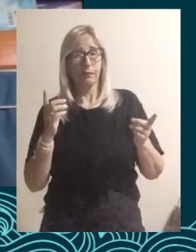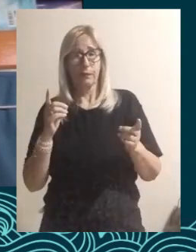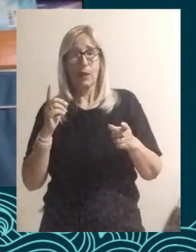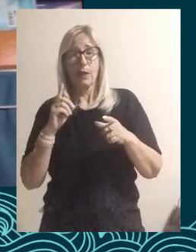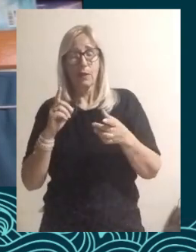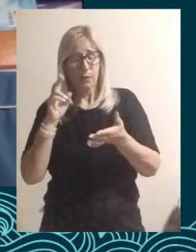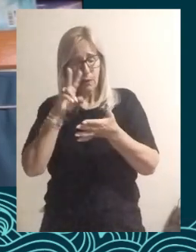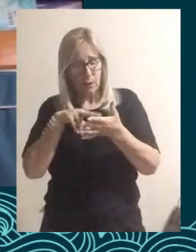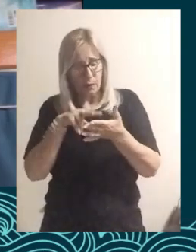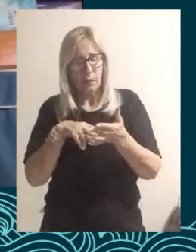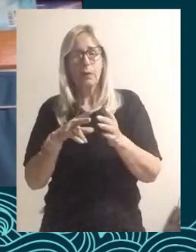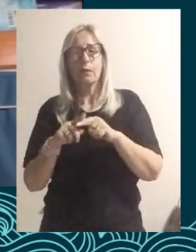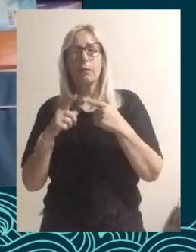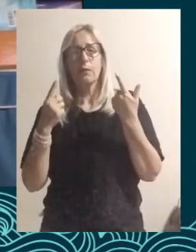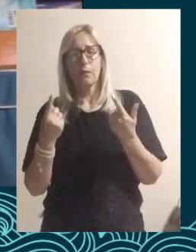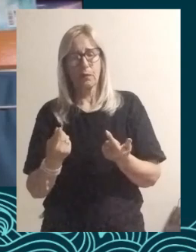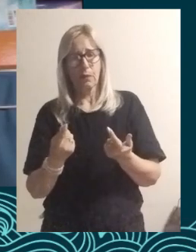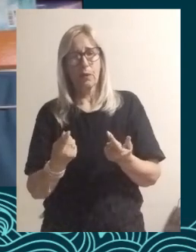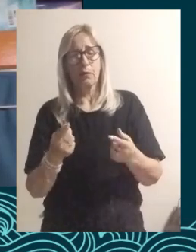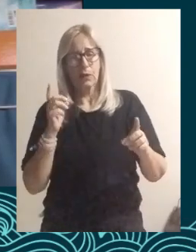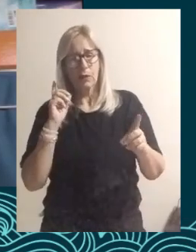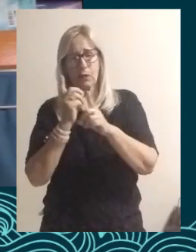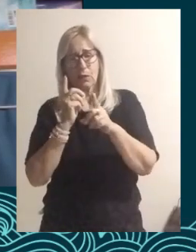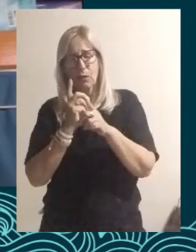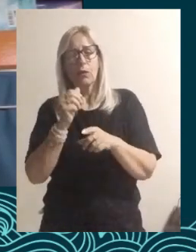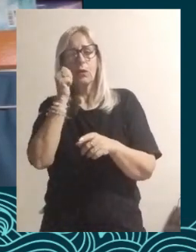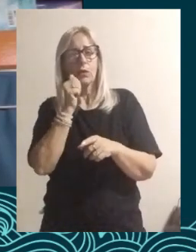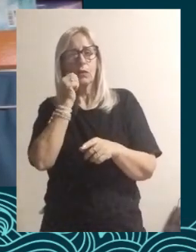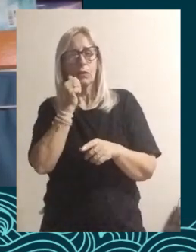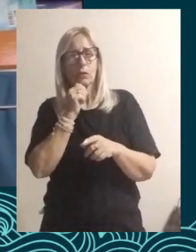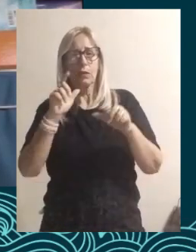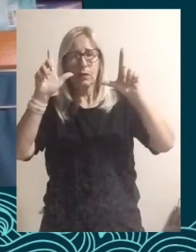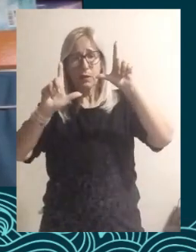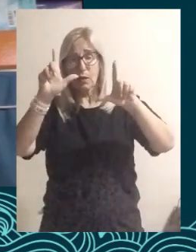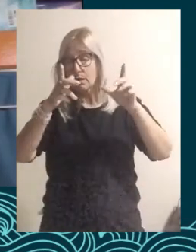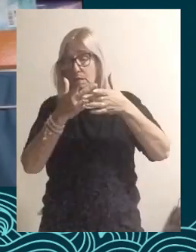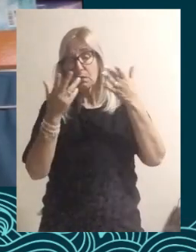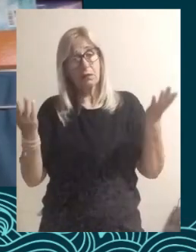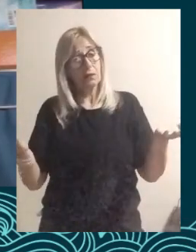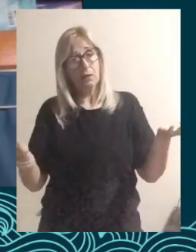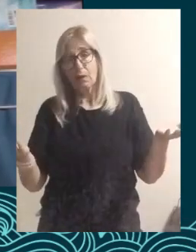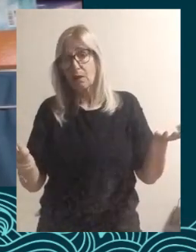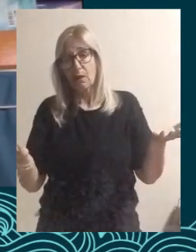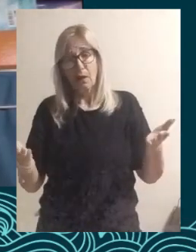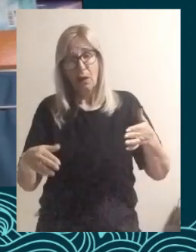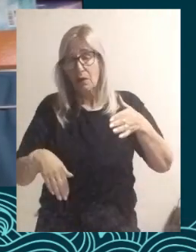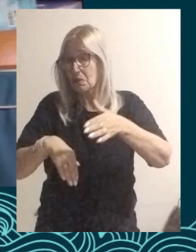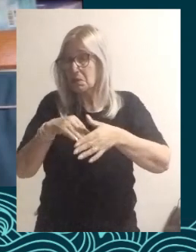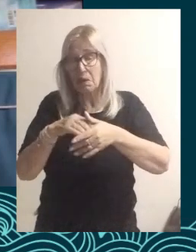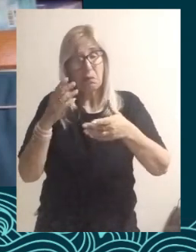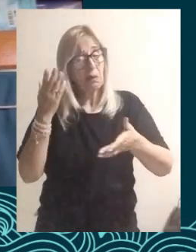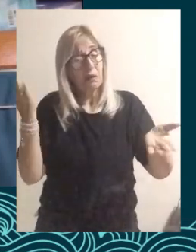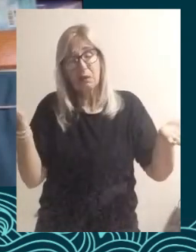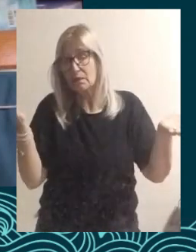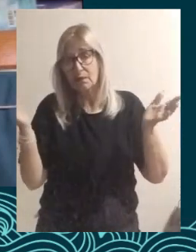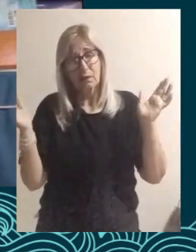de mulheres, que seja para leitura de um livro, ou que seja, sei lá, para assistir televisão, ou